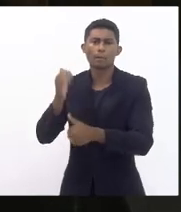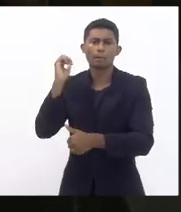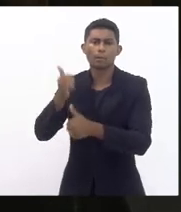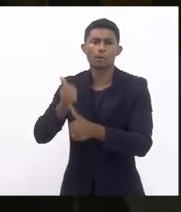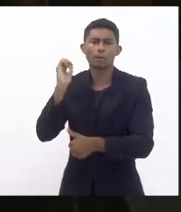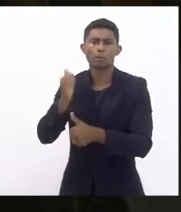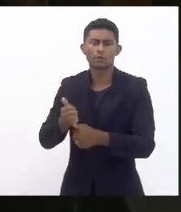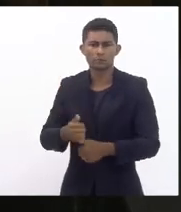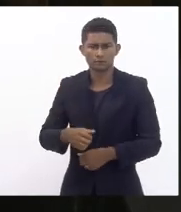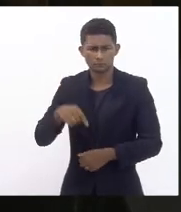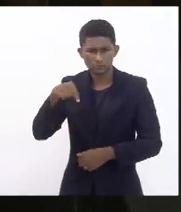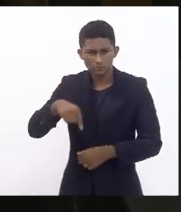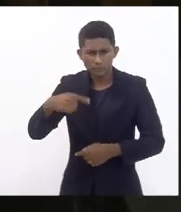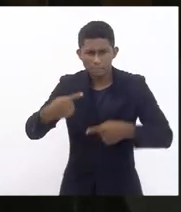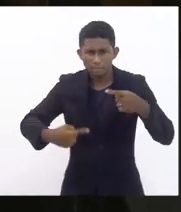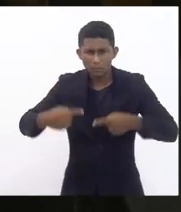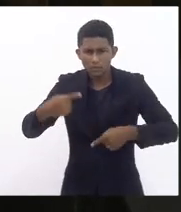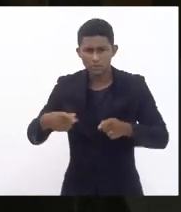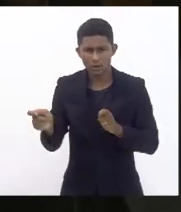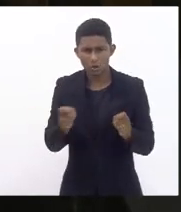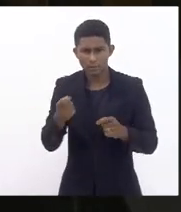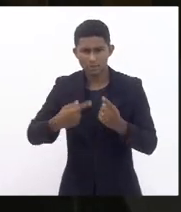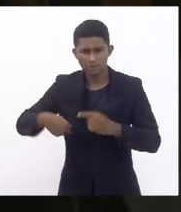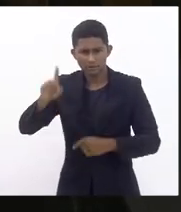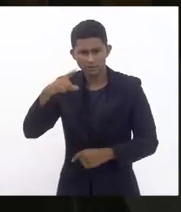econômico nós temos? Nenhuma.